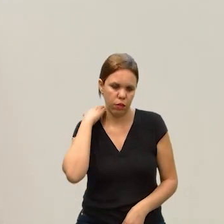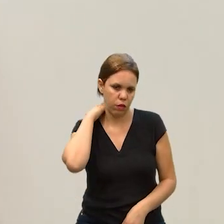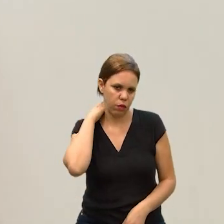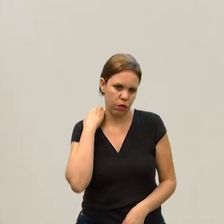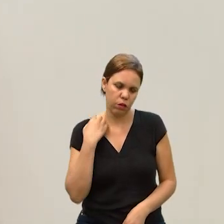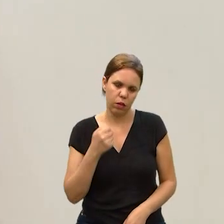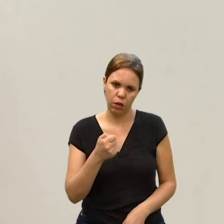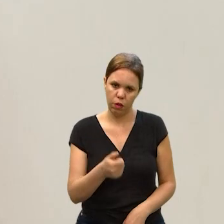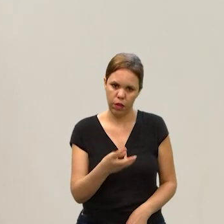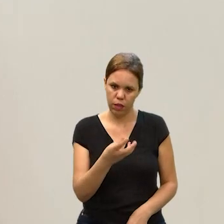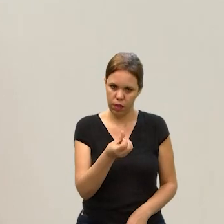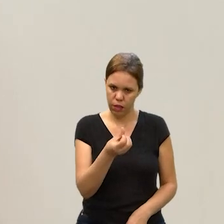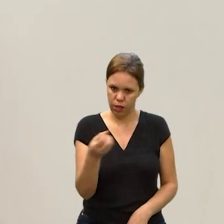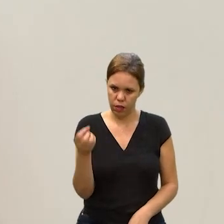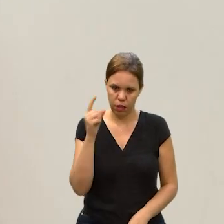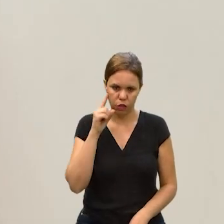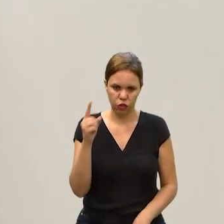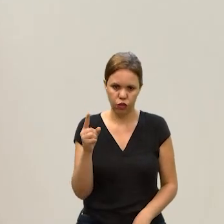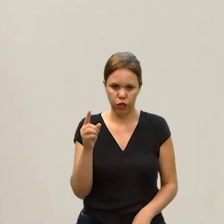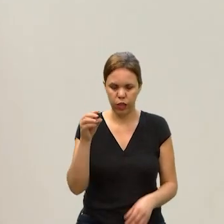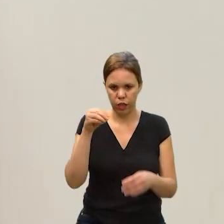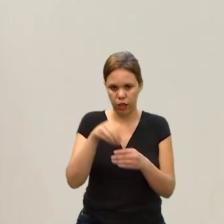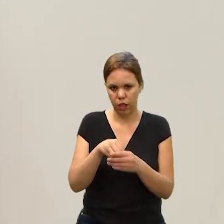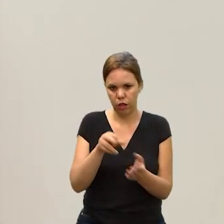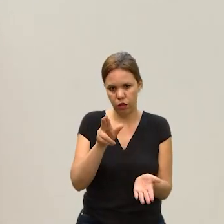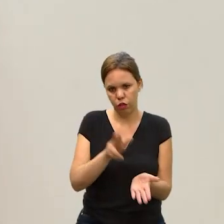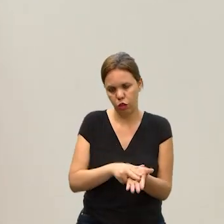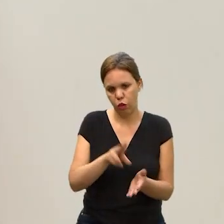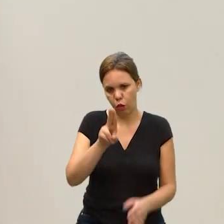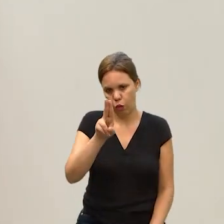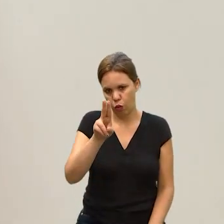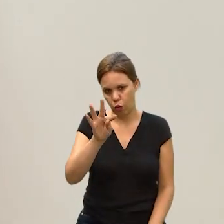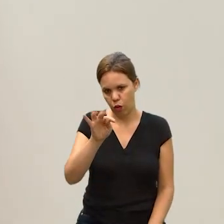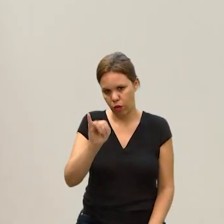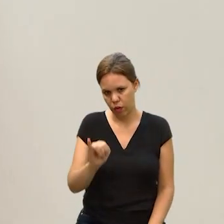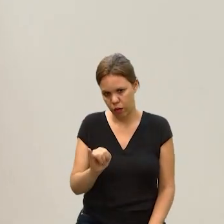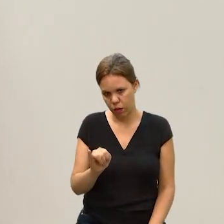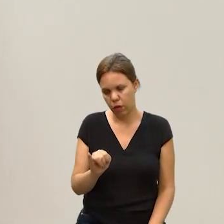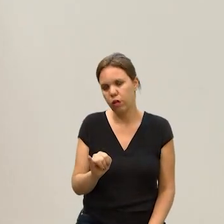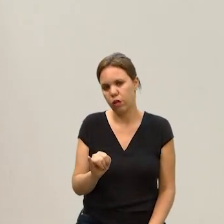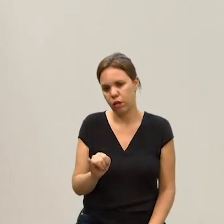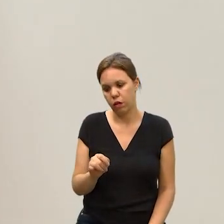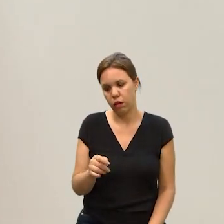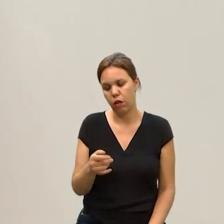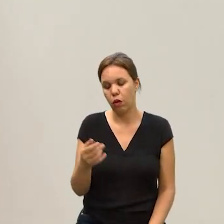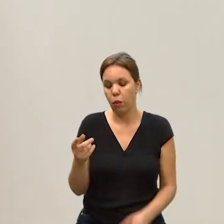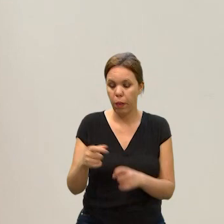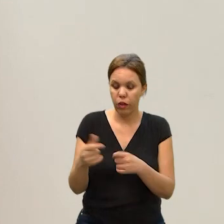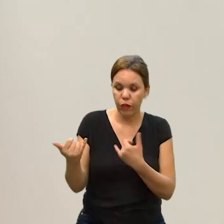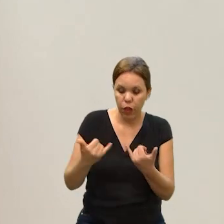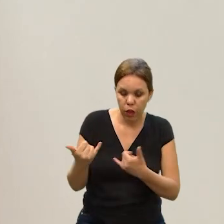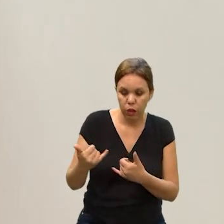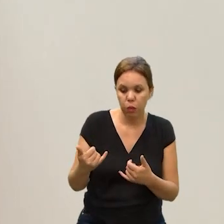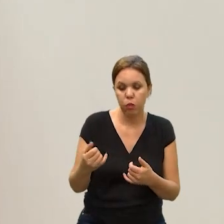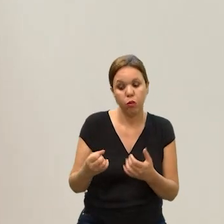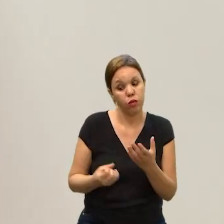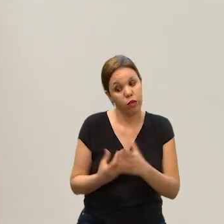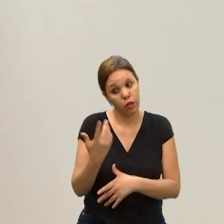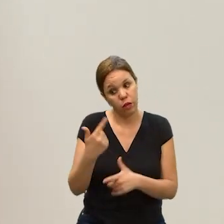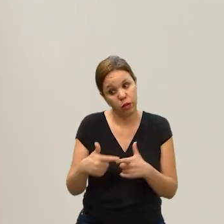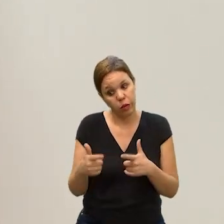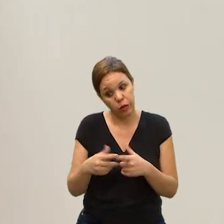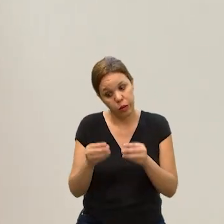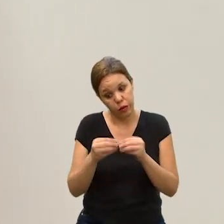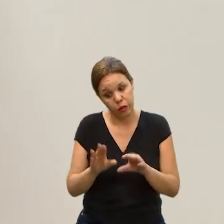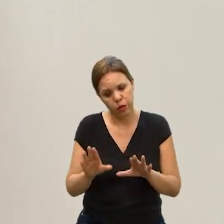nos disseram que elas poderiam vir a ter sequelas, mas não nos disseram quais seriam